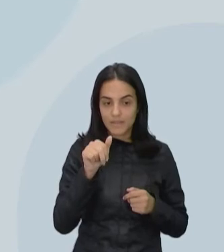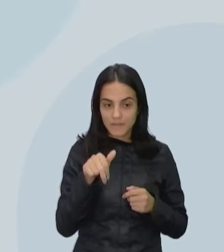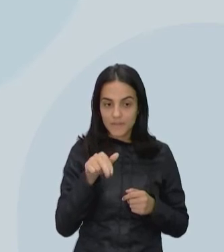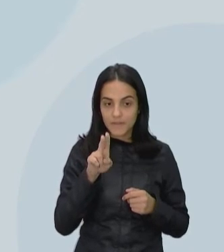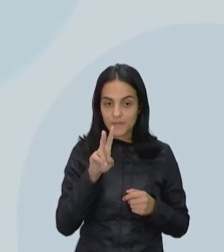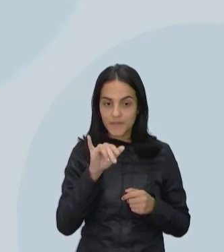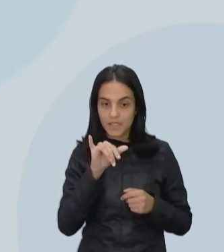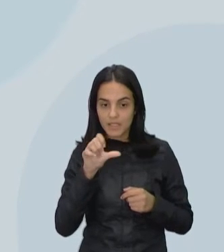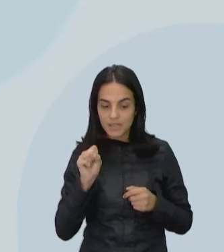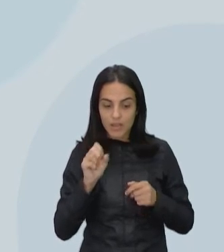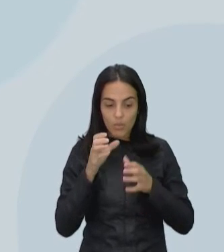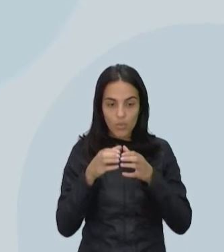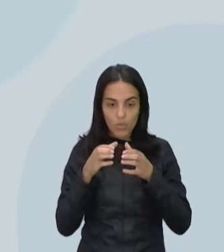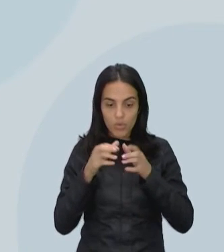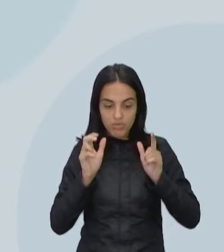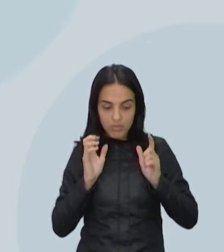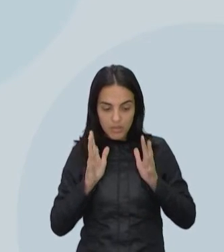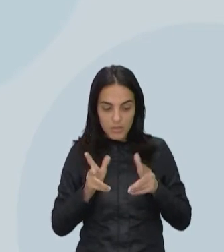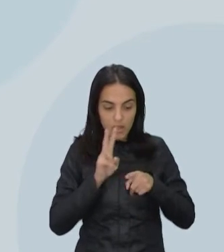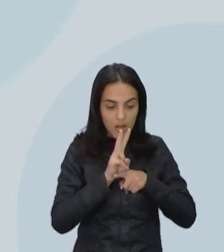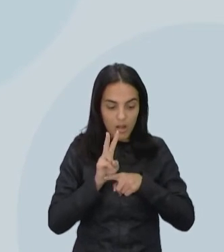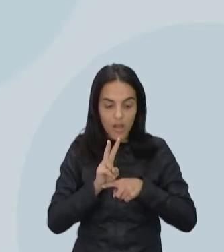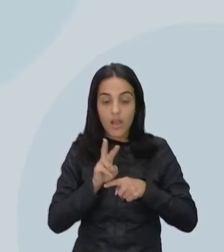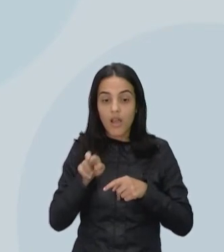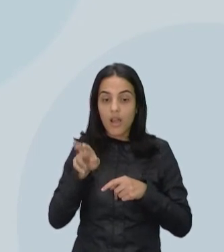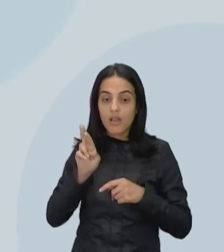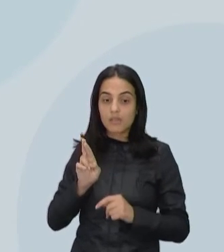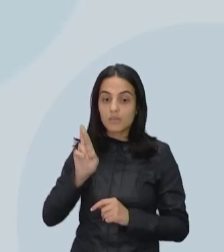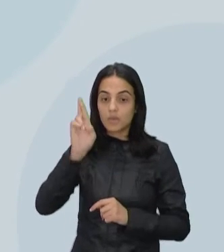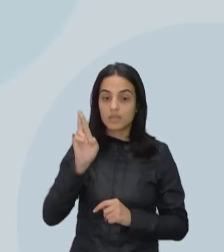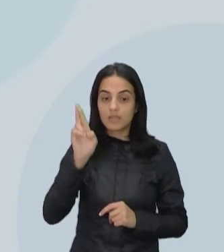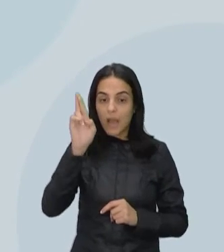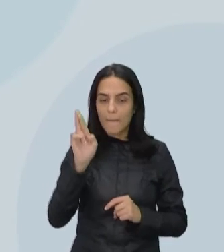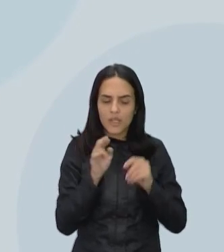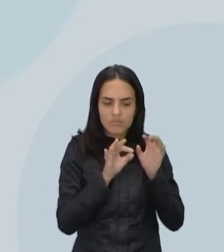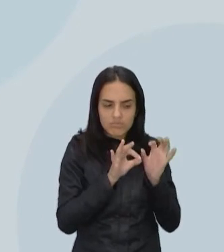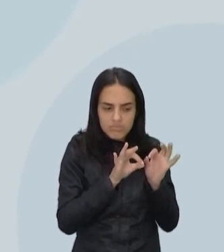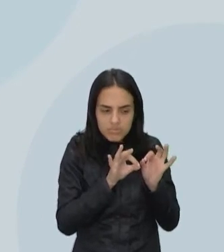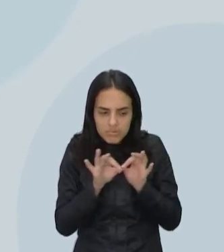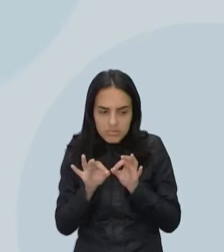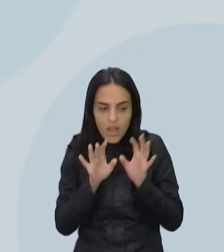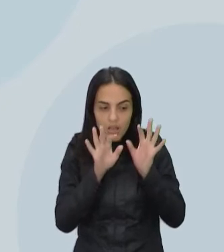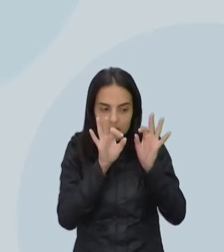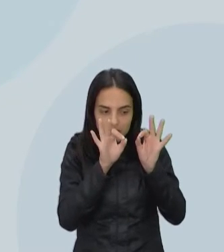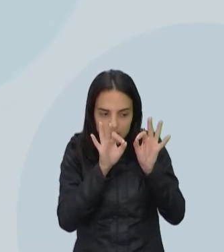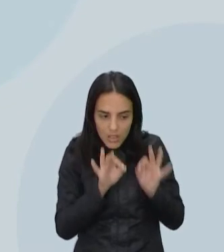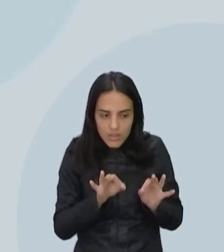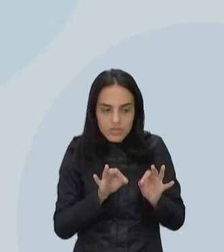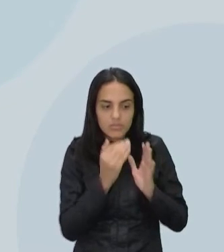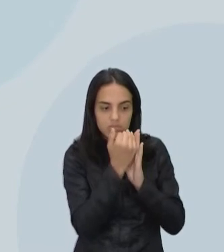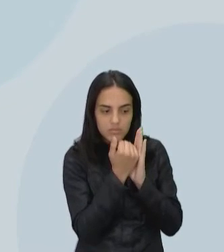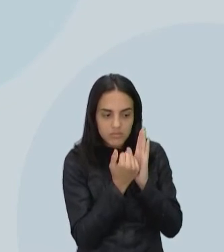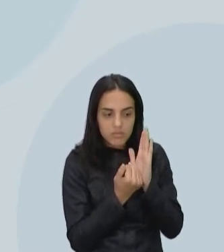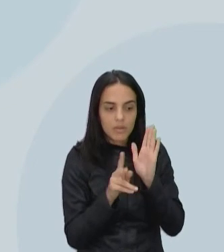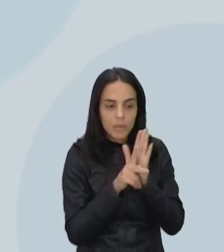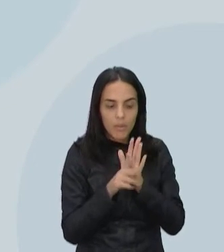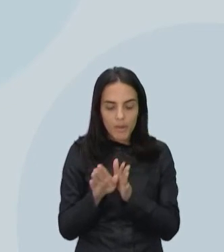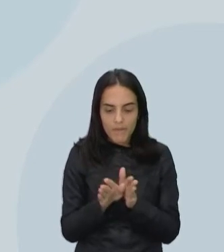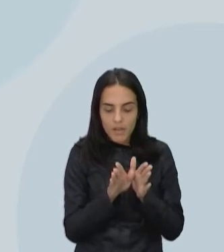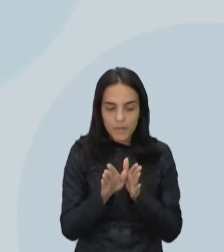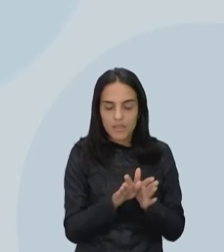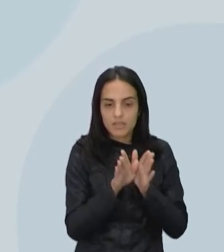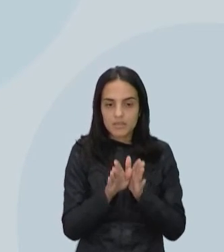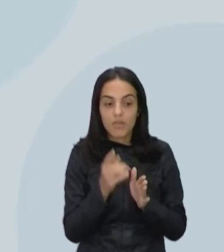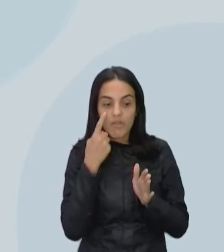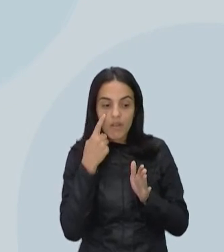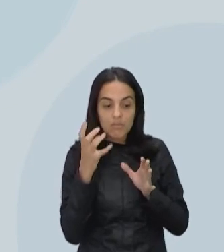da Vigilância Sanitária, é a responsável, né, pela regulamentação e o estabelecimento de parâmetros para a fabricação,